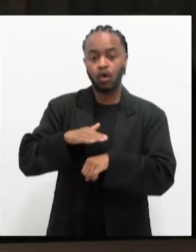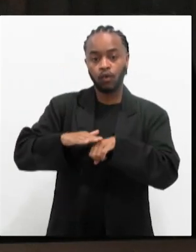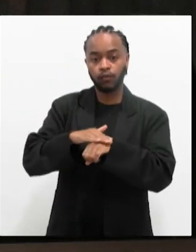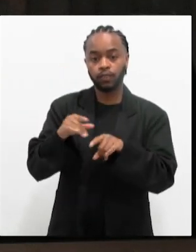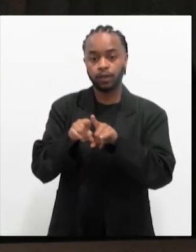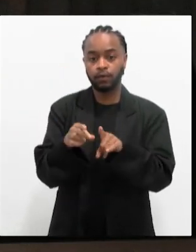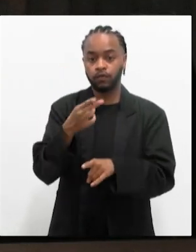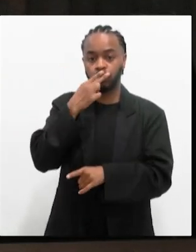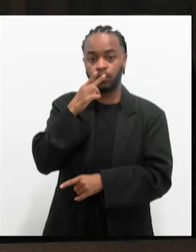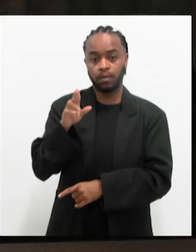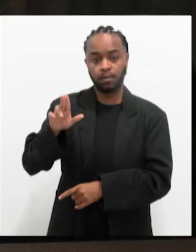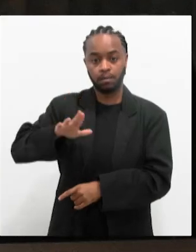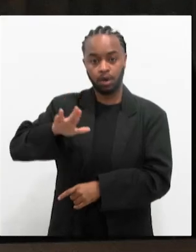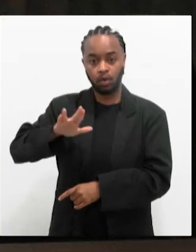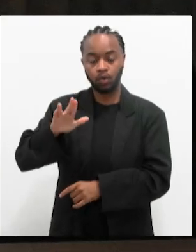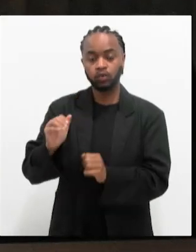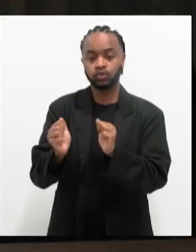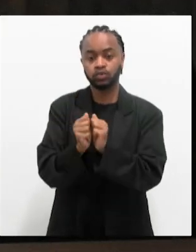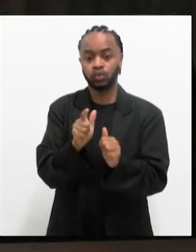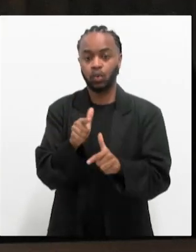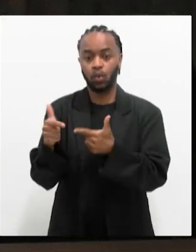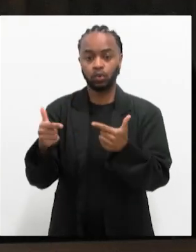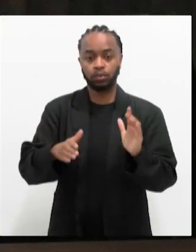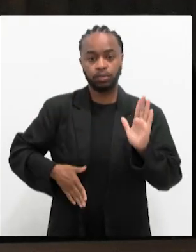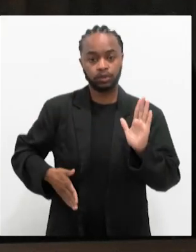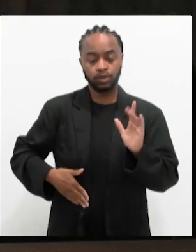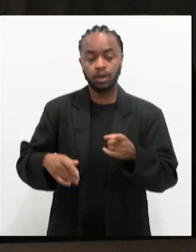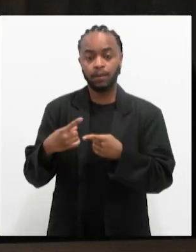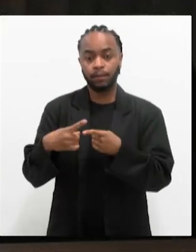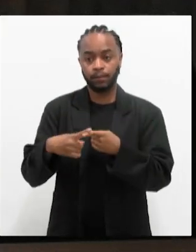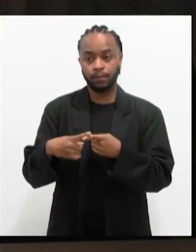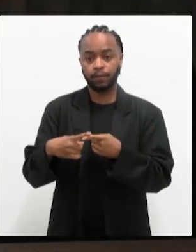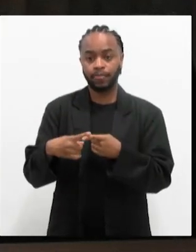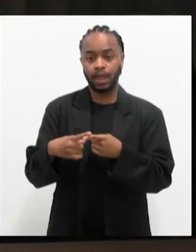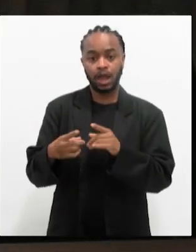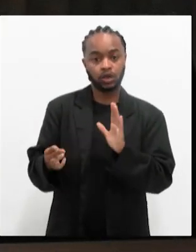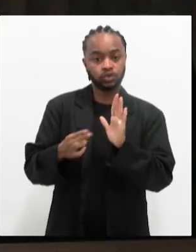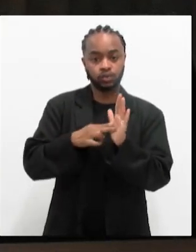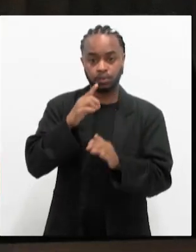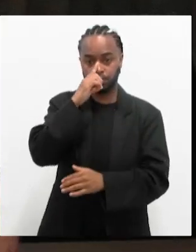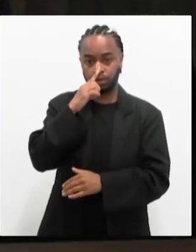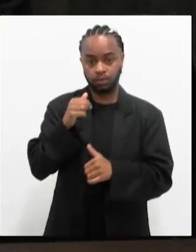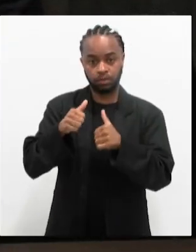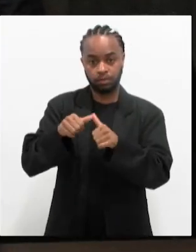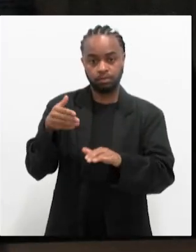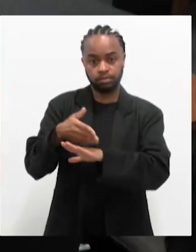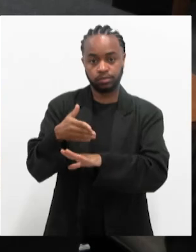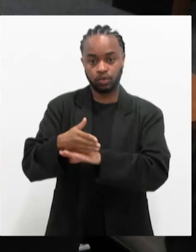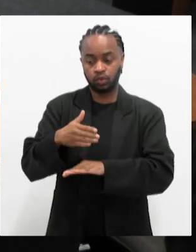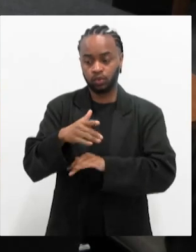com outro traficante. Então ele assumiu o risco de estar no lugar que estava. Muito obrigado.